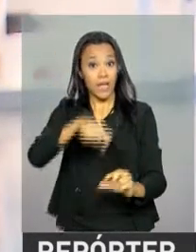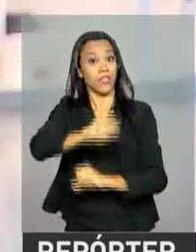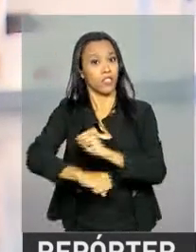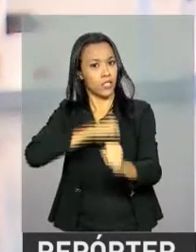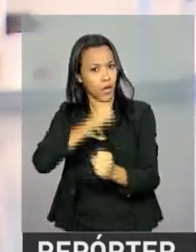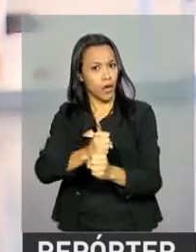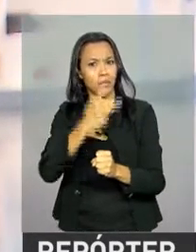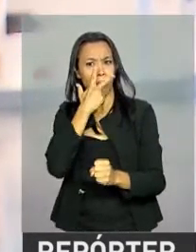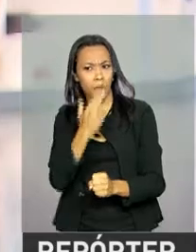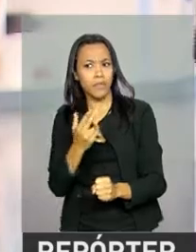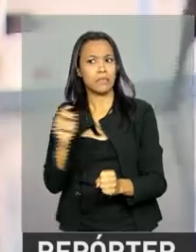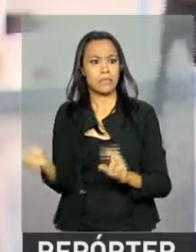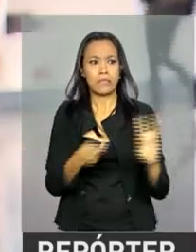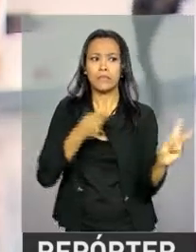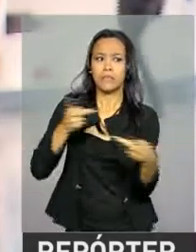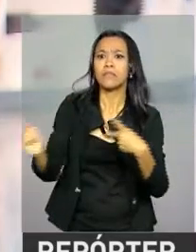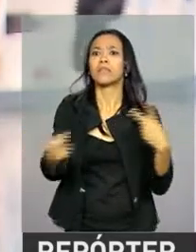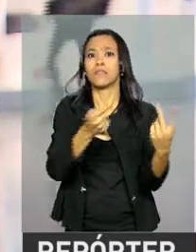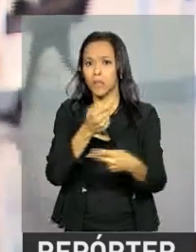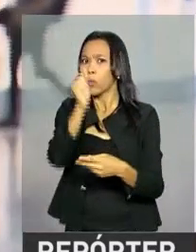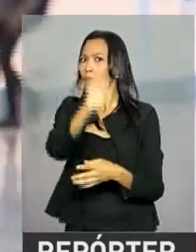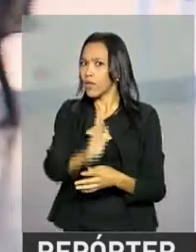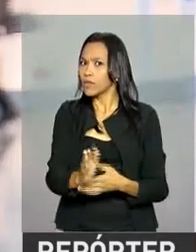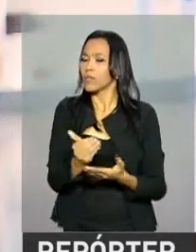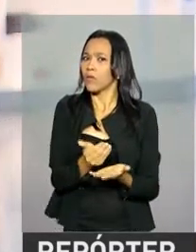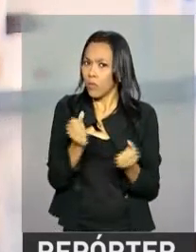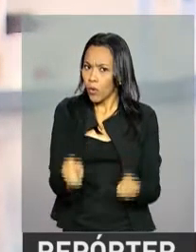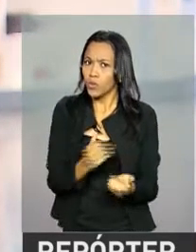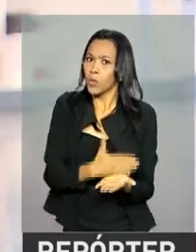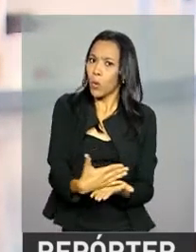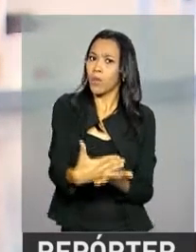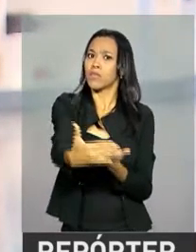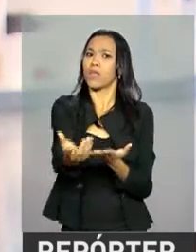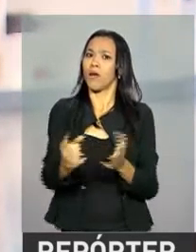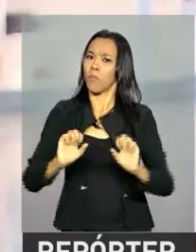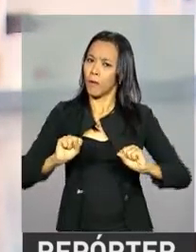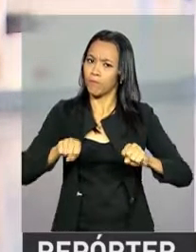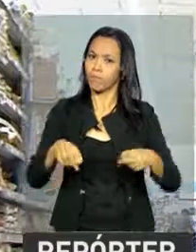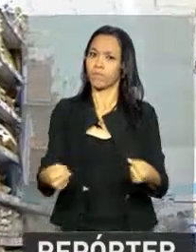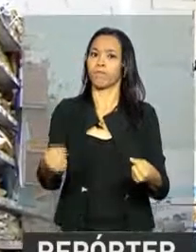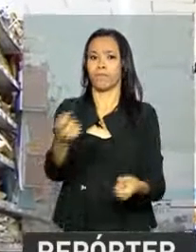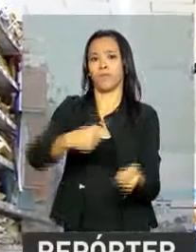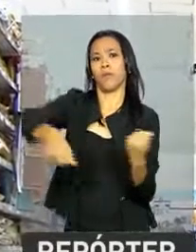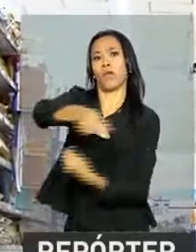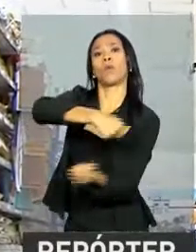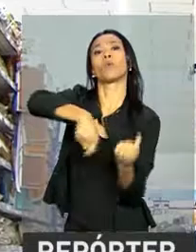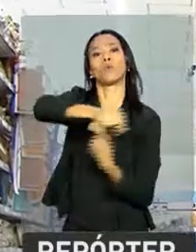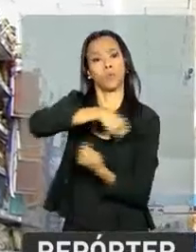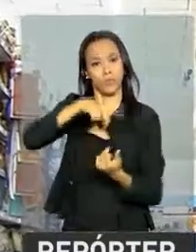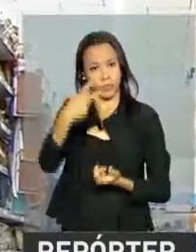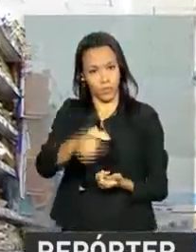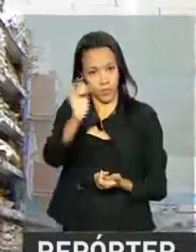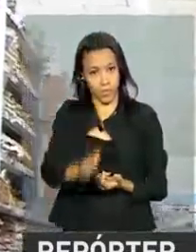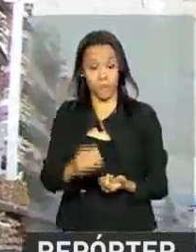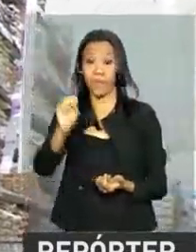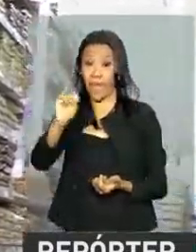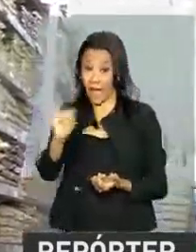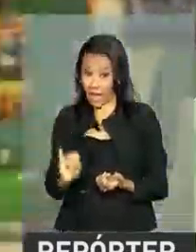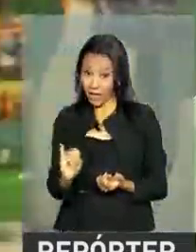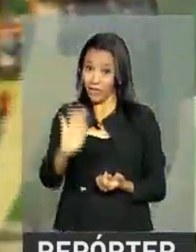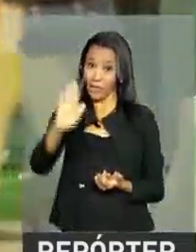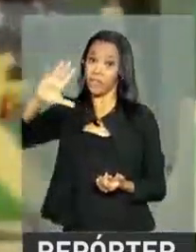revelam que o brasil pode estar nesse ano um caminho de recuperação econômica a inflação está em queda e por